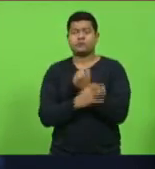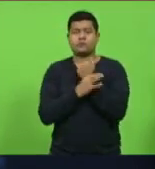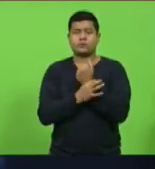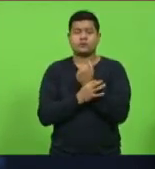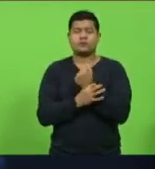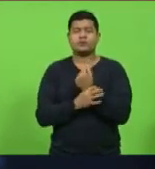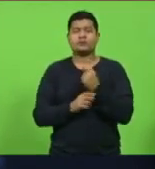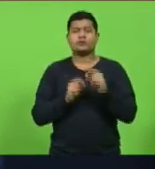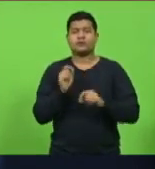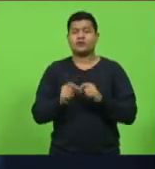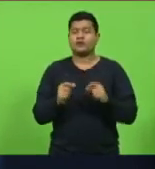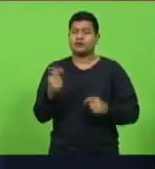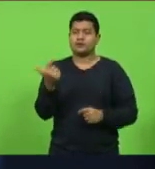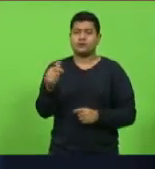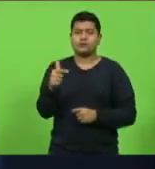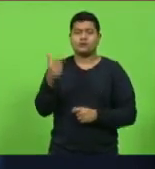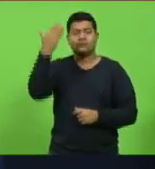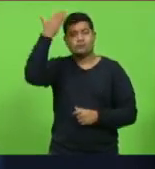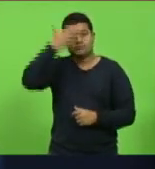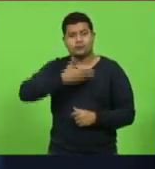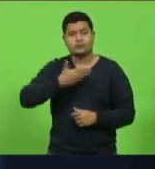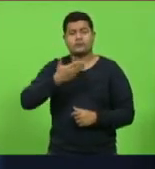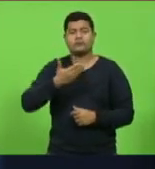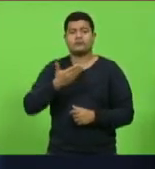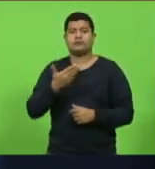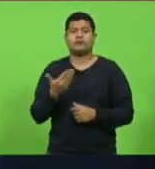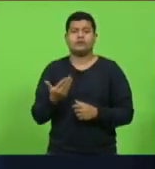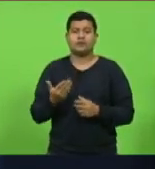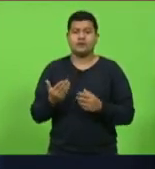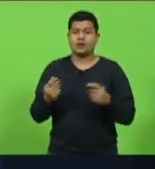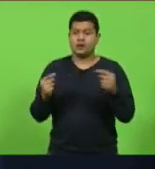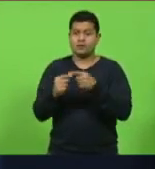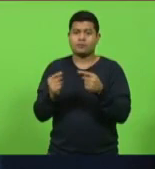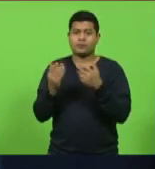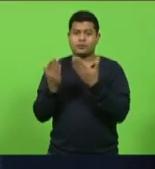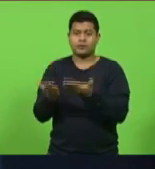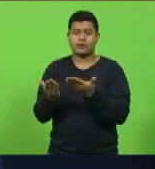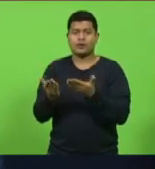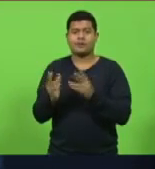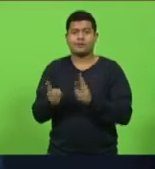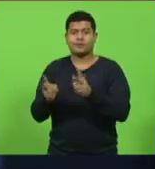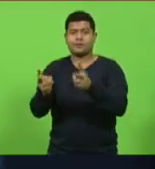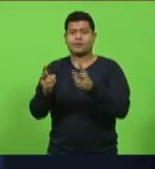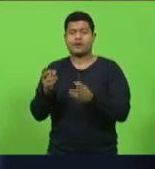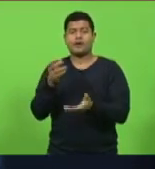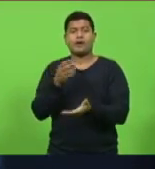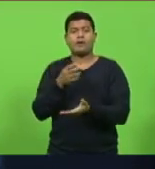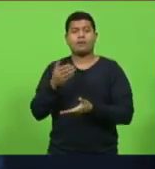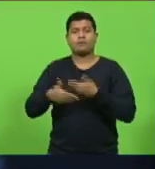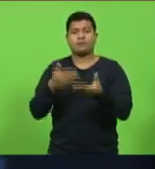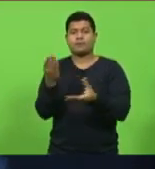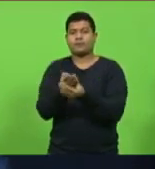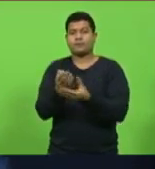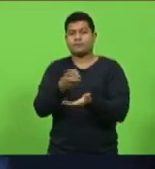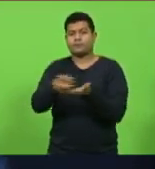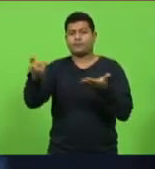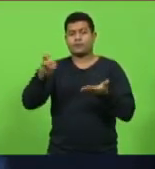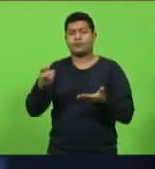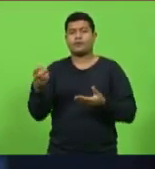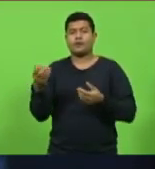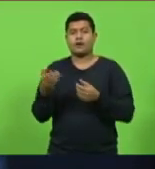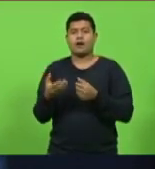que não há elementos capazes de alimentar justa causa ao prosseguimento do processo de impeachment com base nos